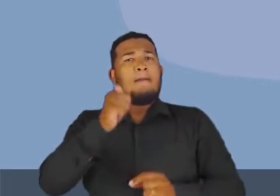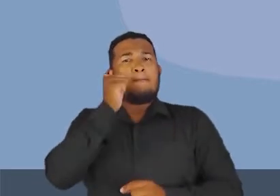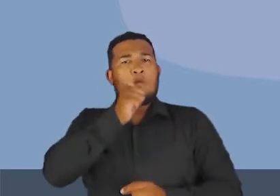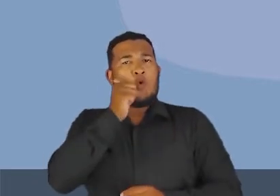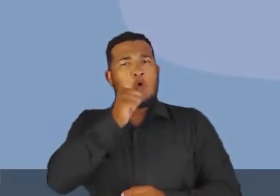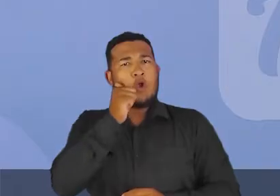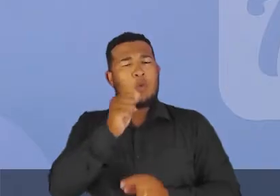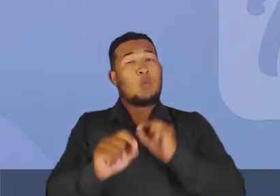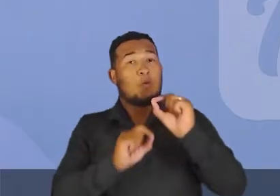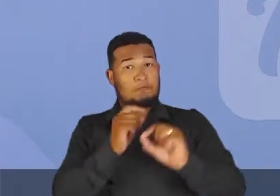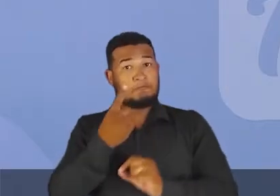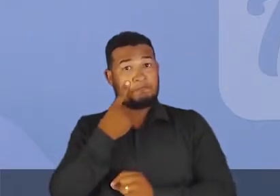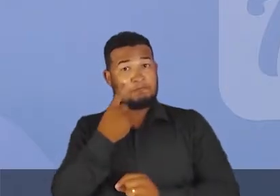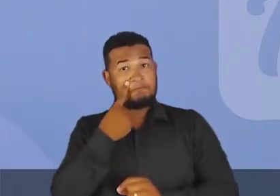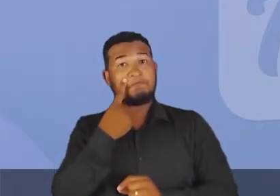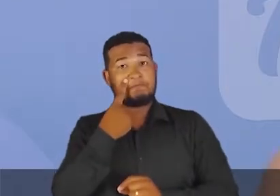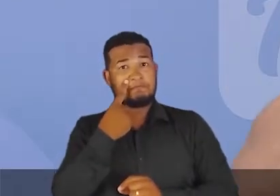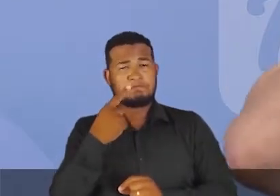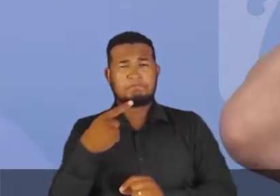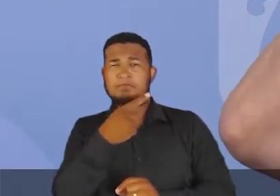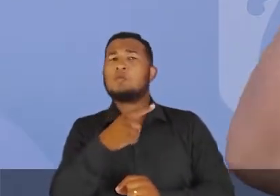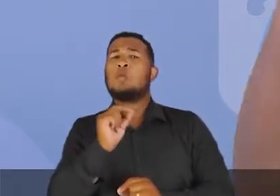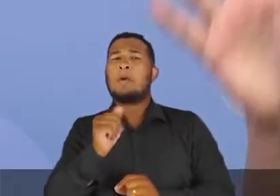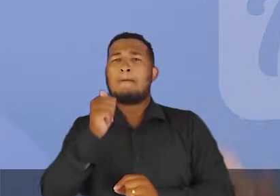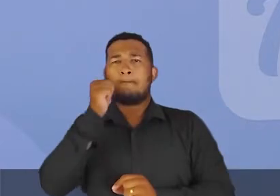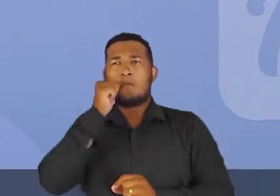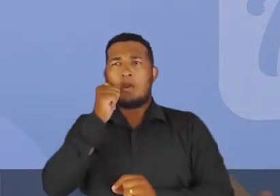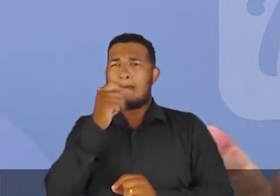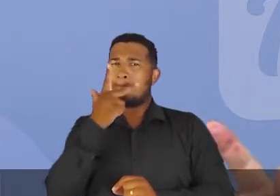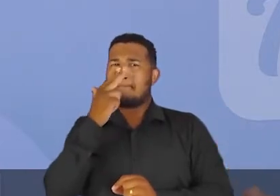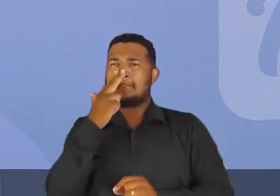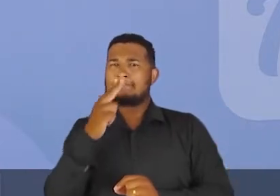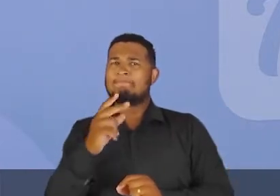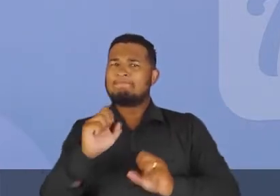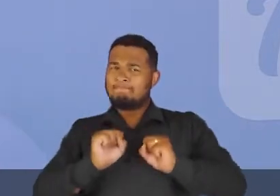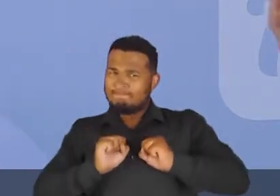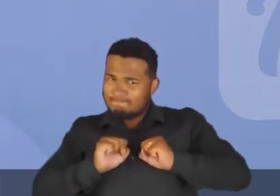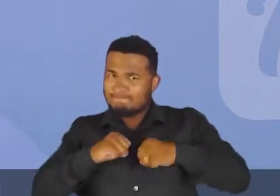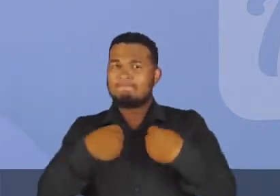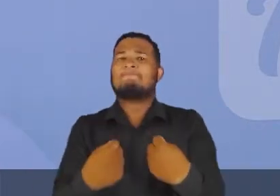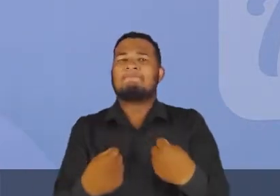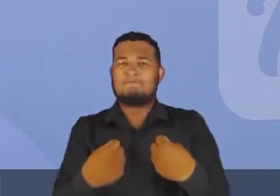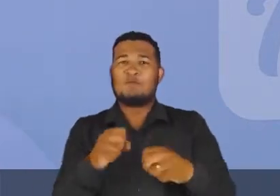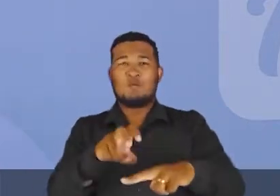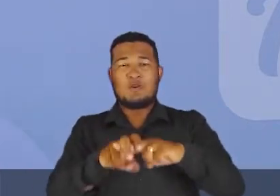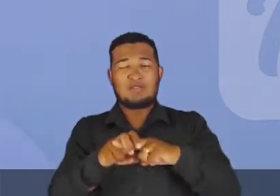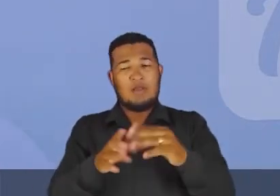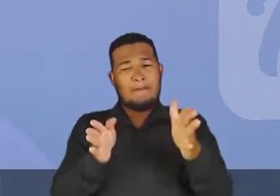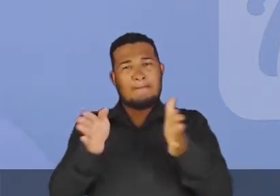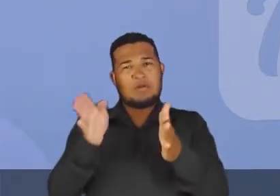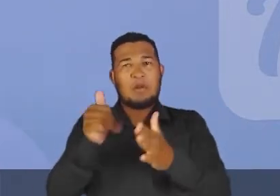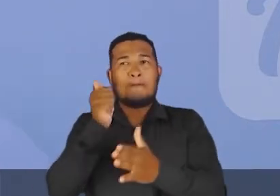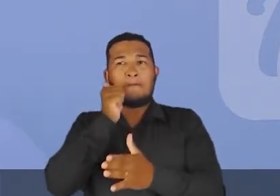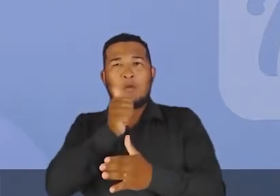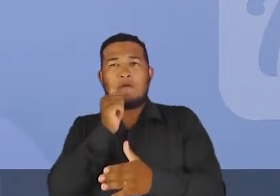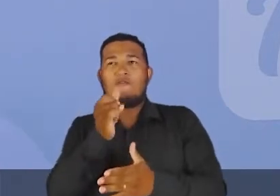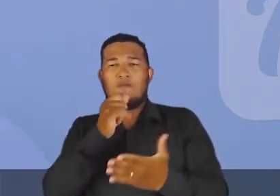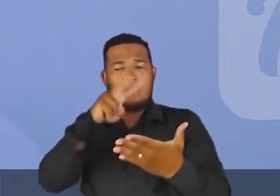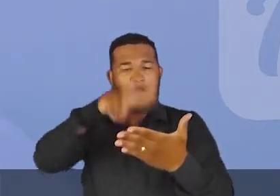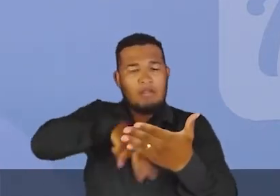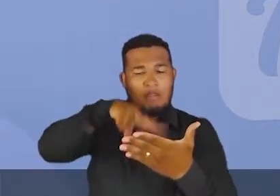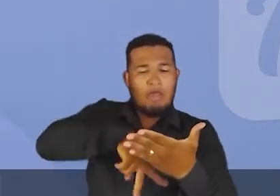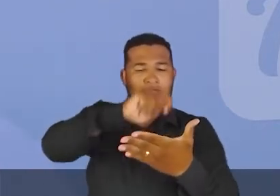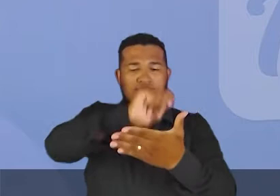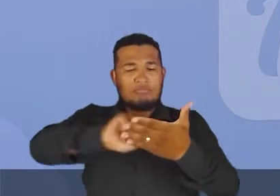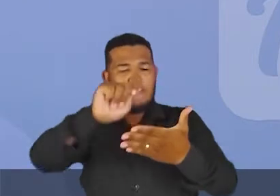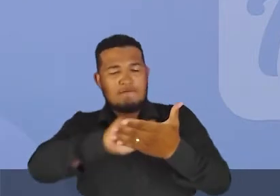mulher, vem aqui comigo, uma mulher muito à frente do seu tempo. Porque numa época em que as mulheres não sabiam ler, não sabiam escrever,